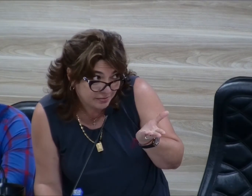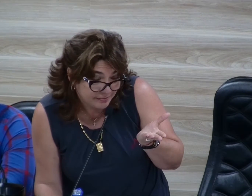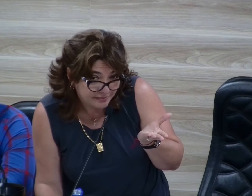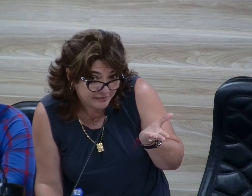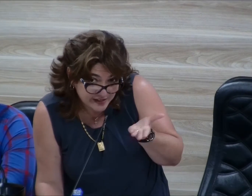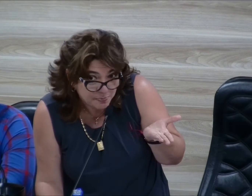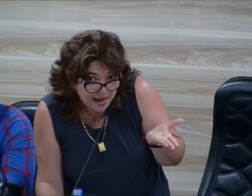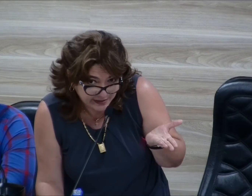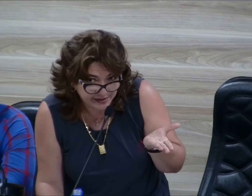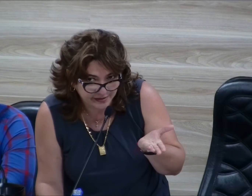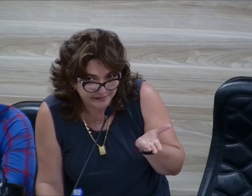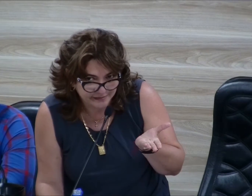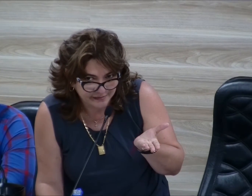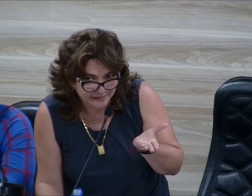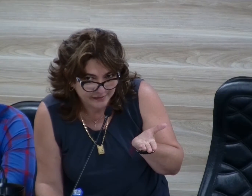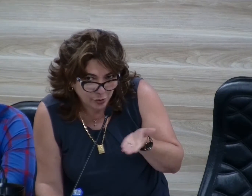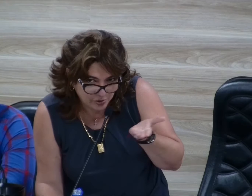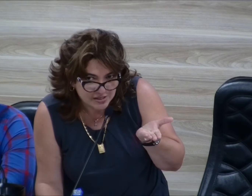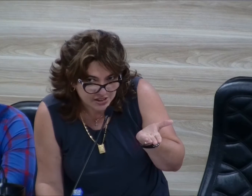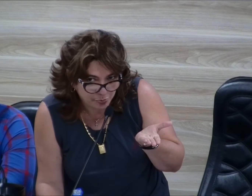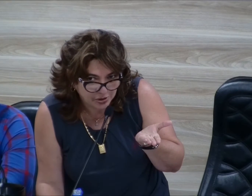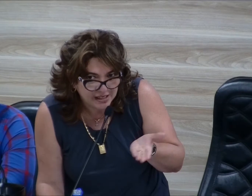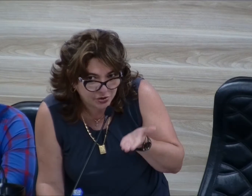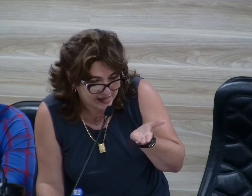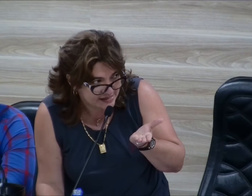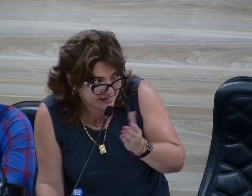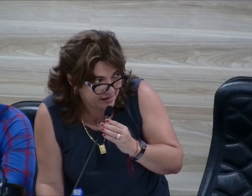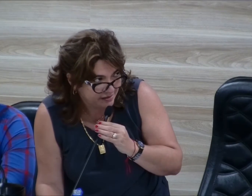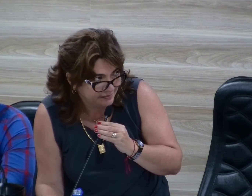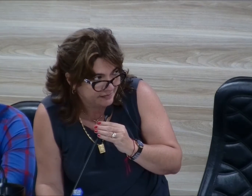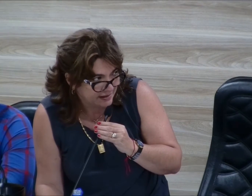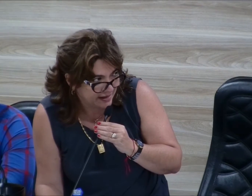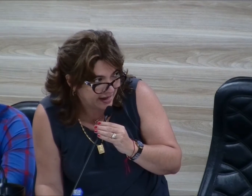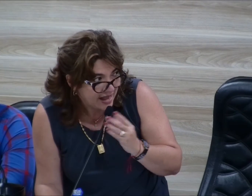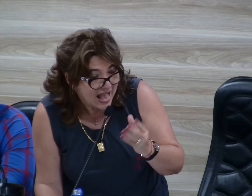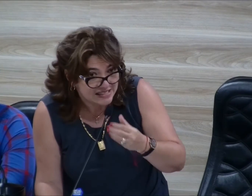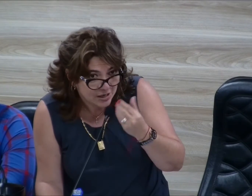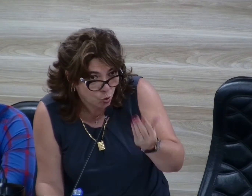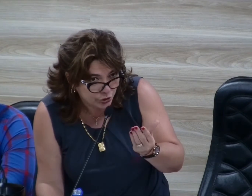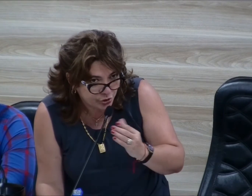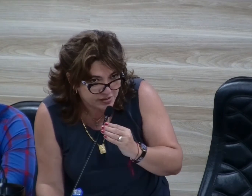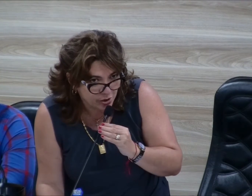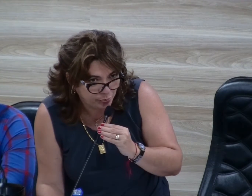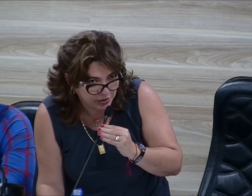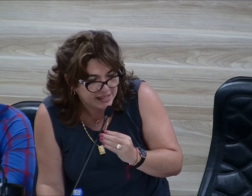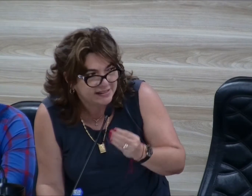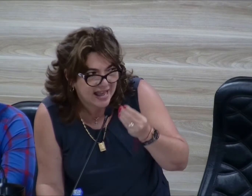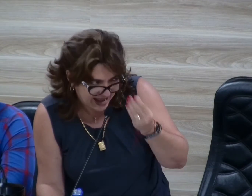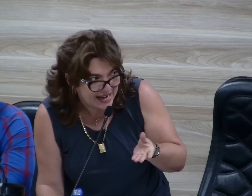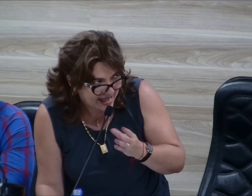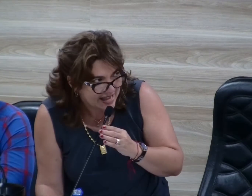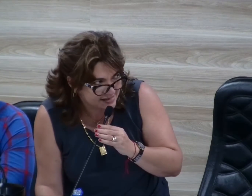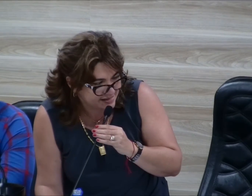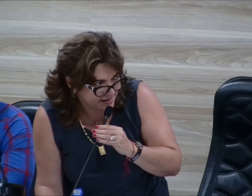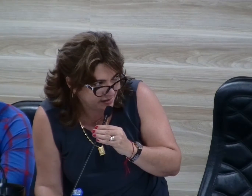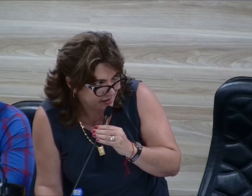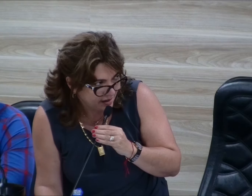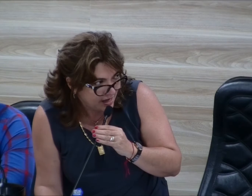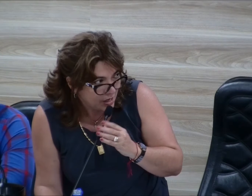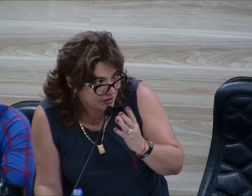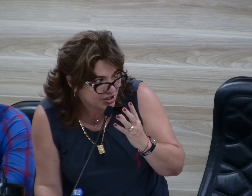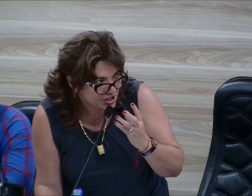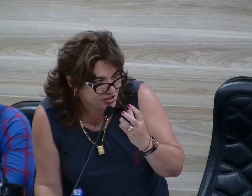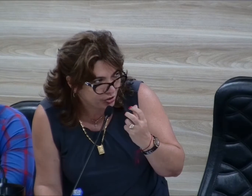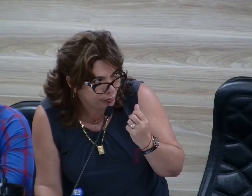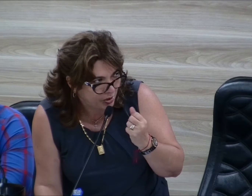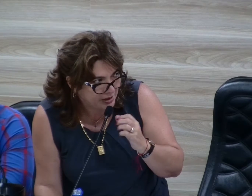mas faz parte. O processo político é assim. Né? Essa construção política, ela é assim.